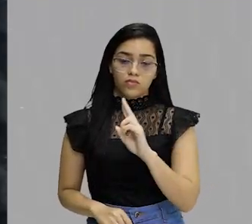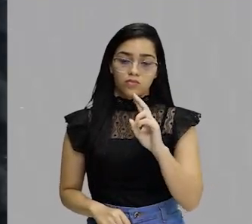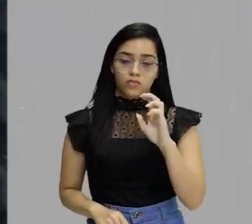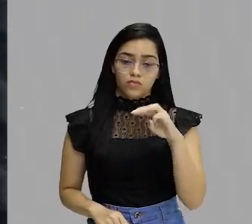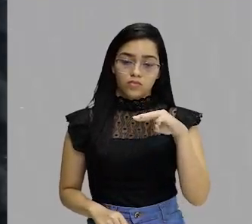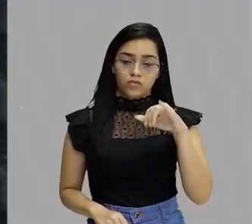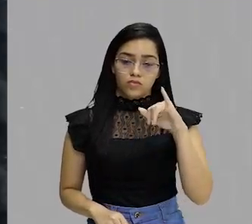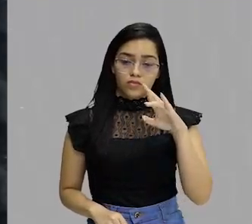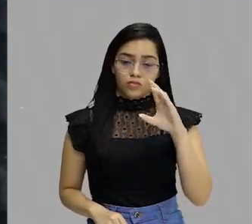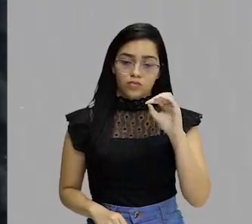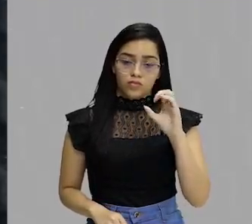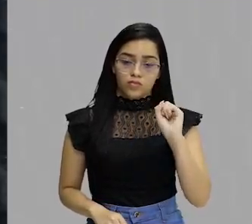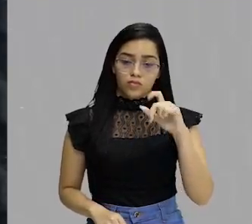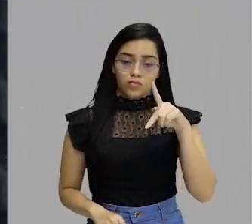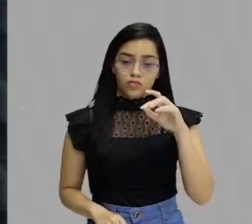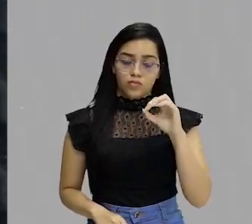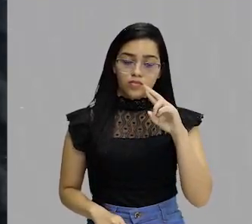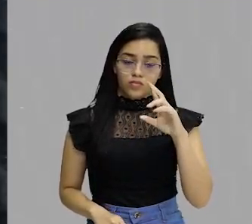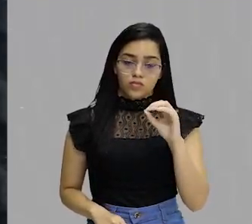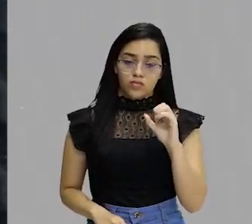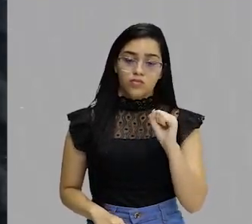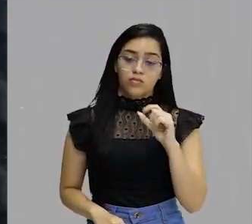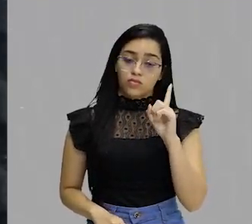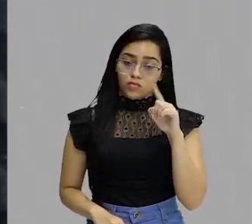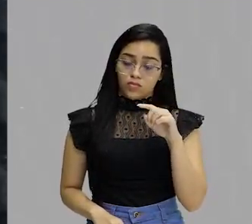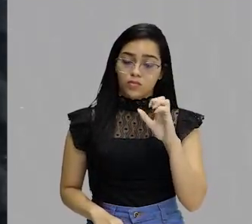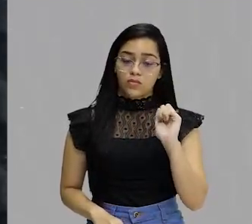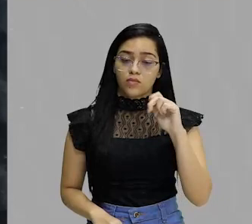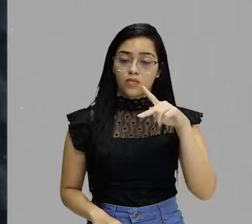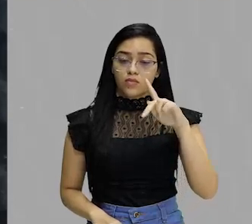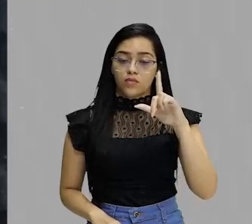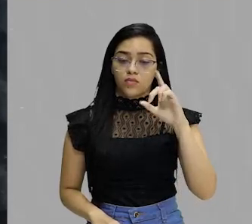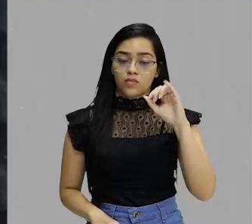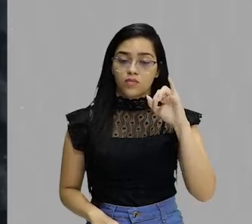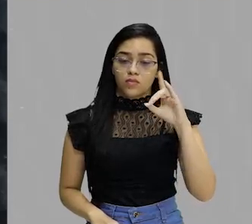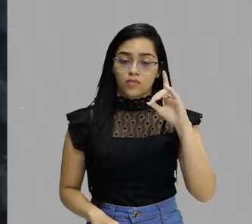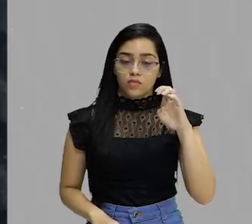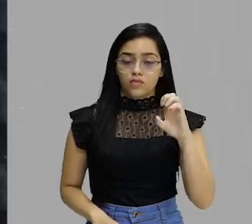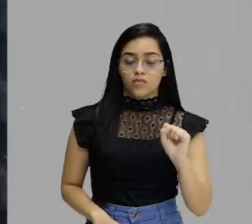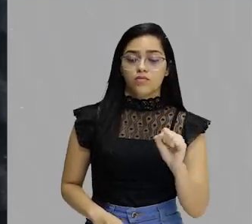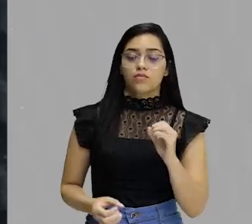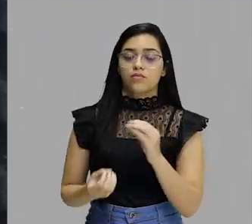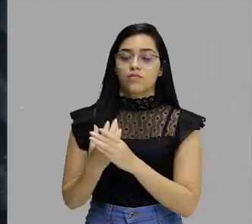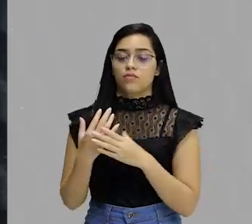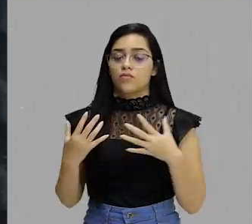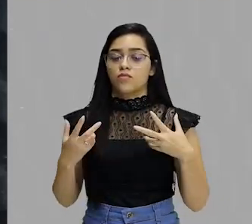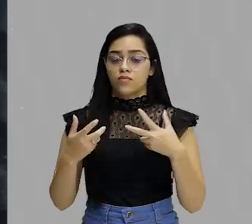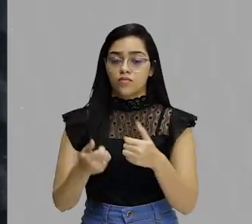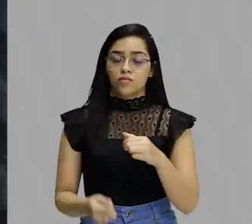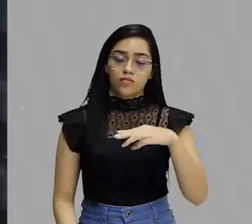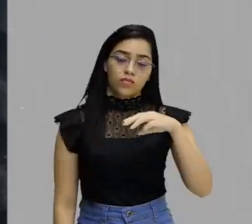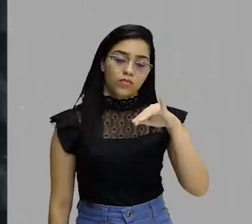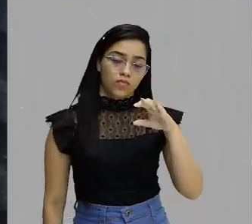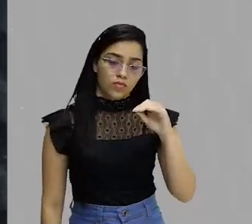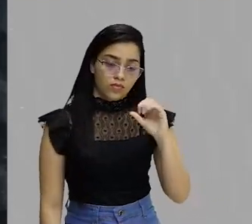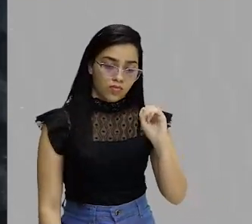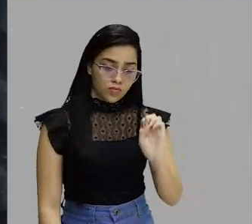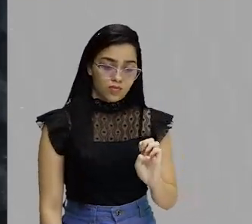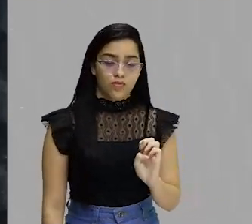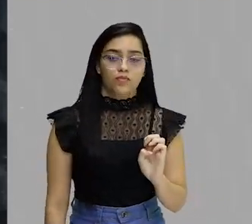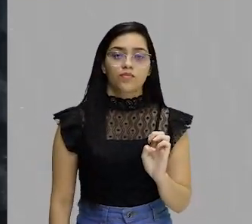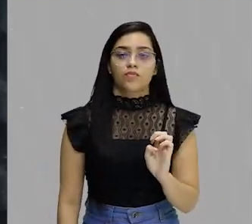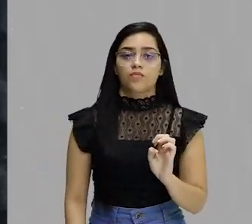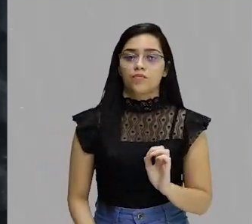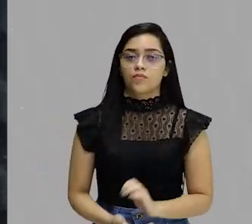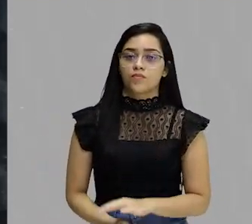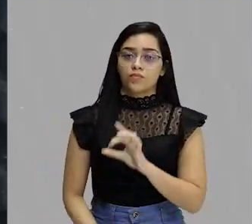micrósporos. Então, esses micrósporos são haploides. Eles foram formados durante a meiose.